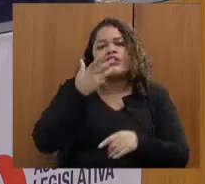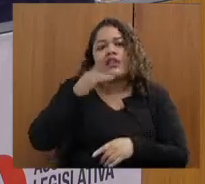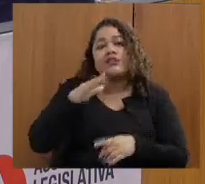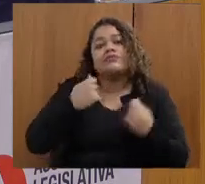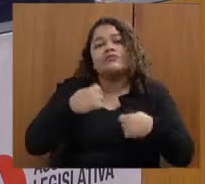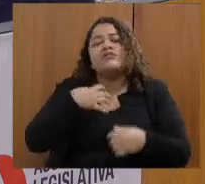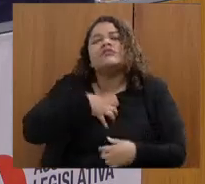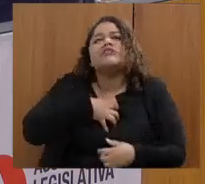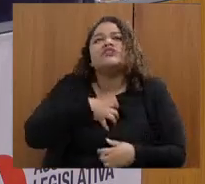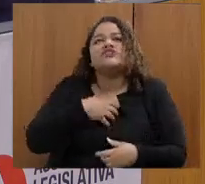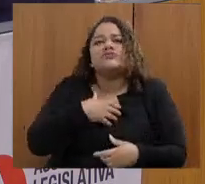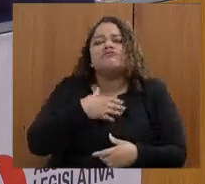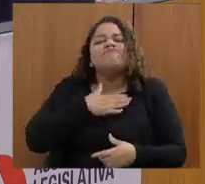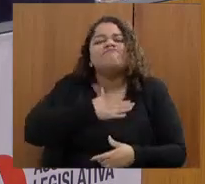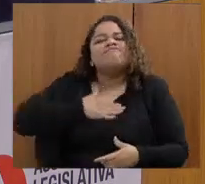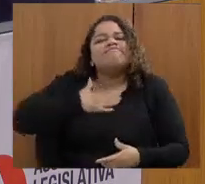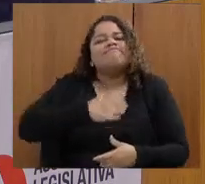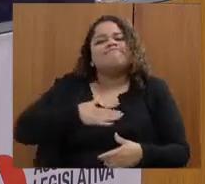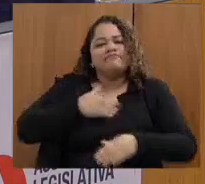tem acontecido